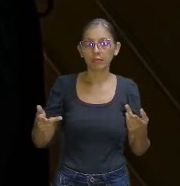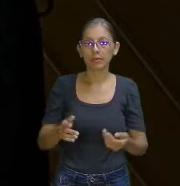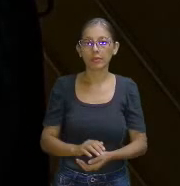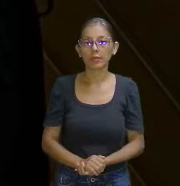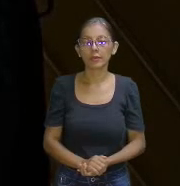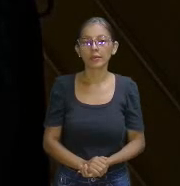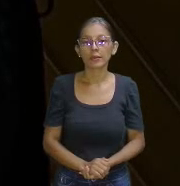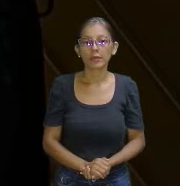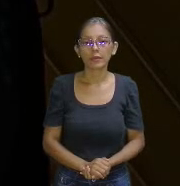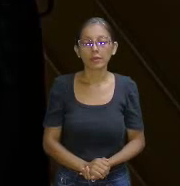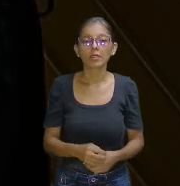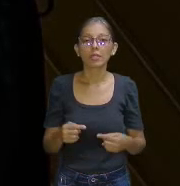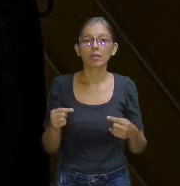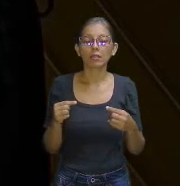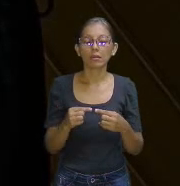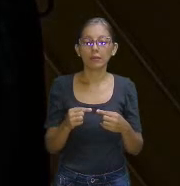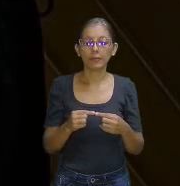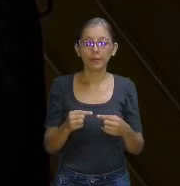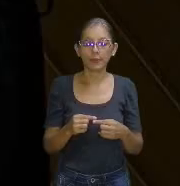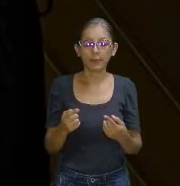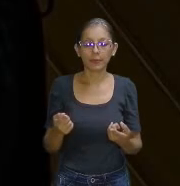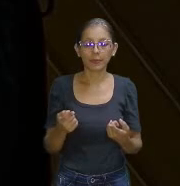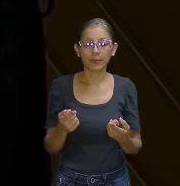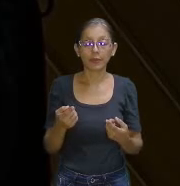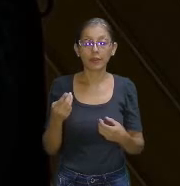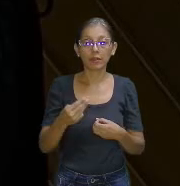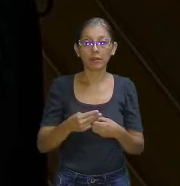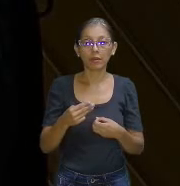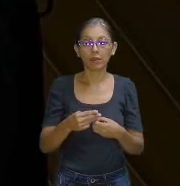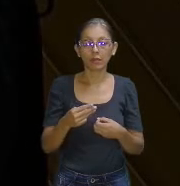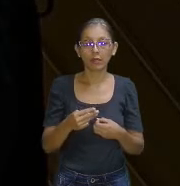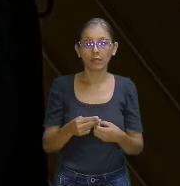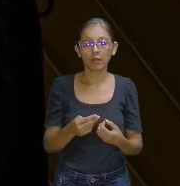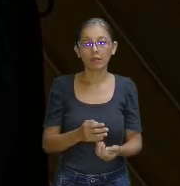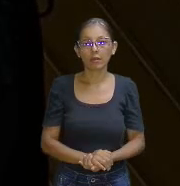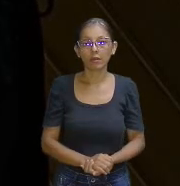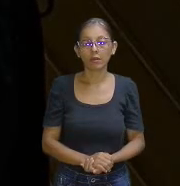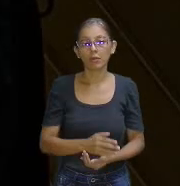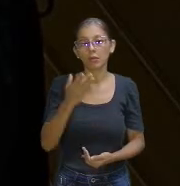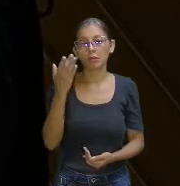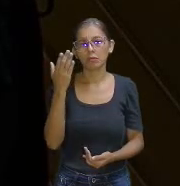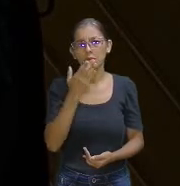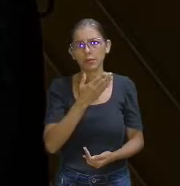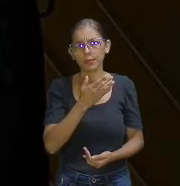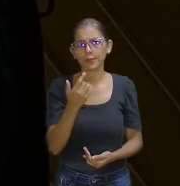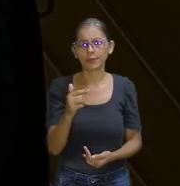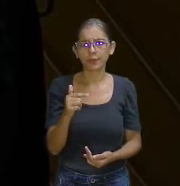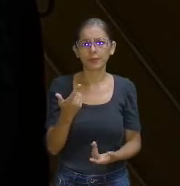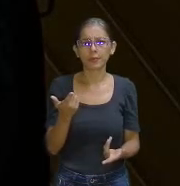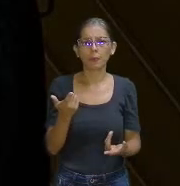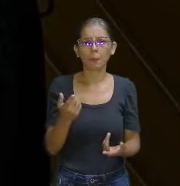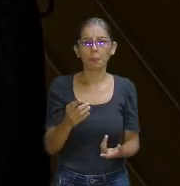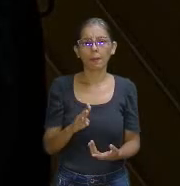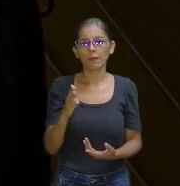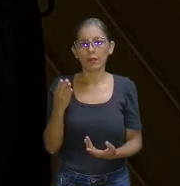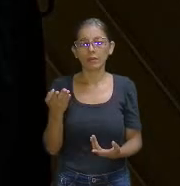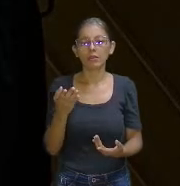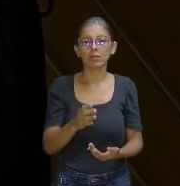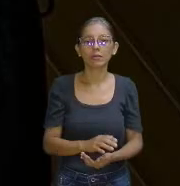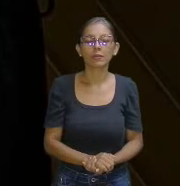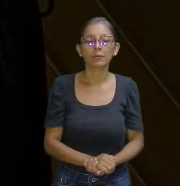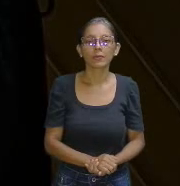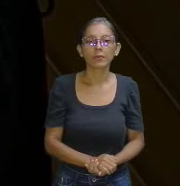compatíveis com o perfil demográfico do município. Não há provas de simulação ou ausência de engajamento, tampouco